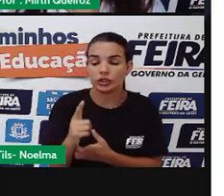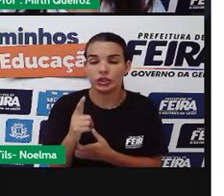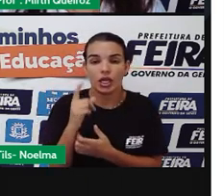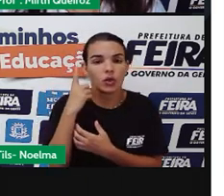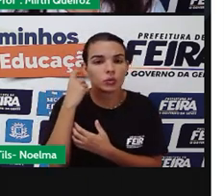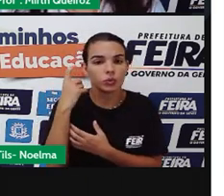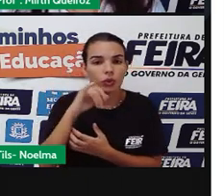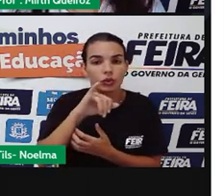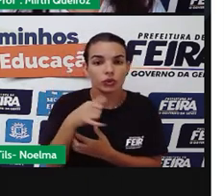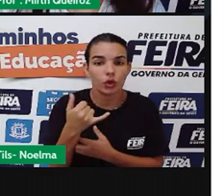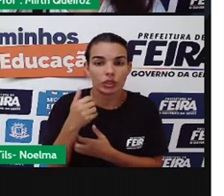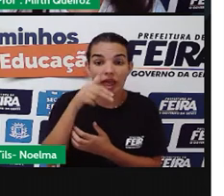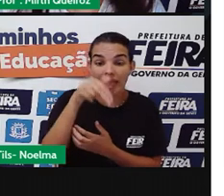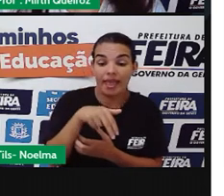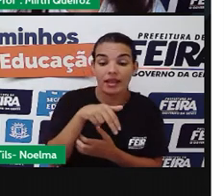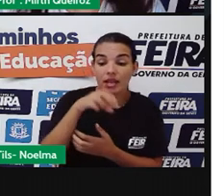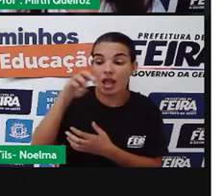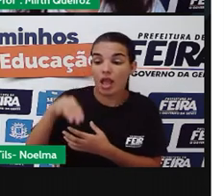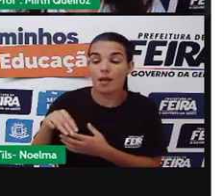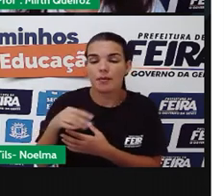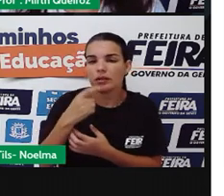NN com o sinal de